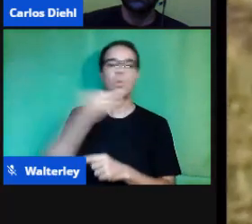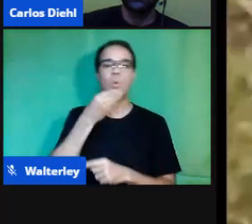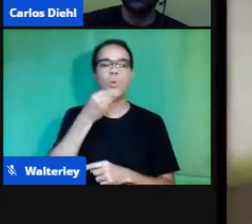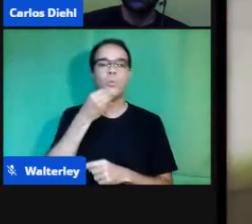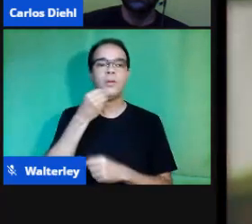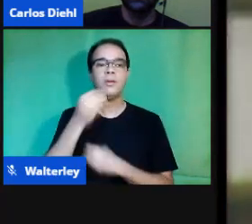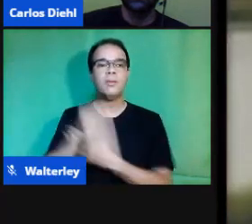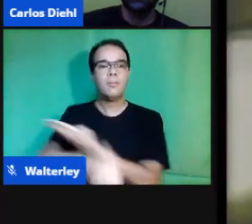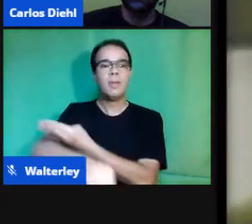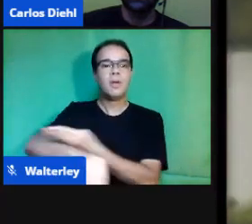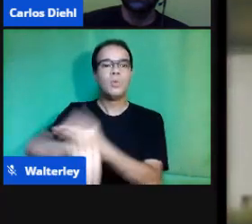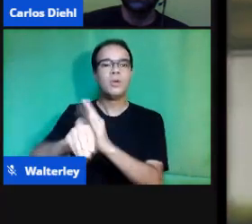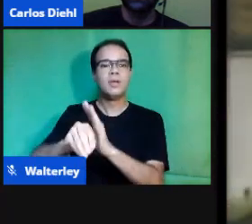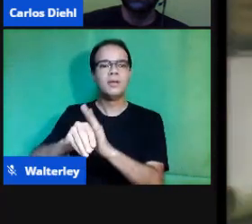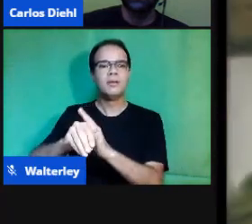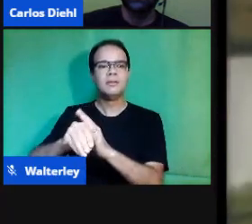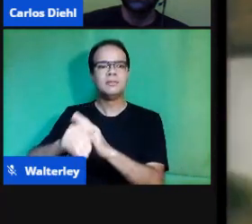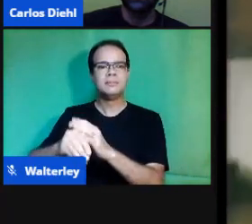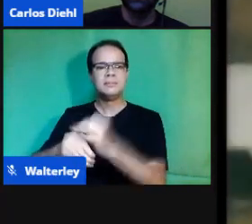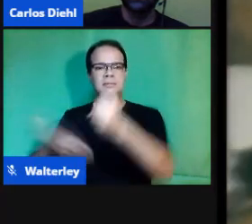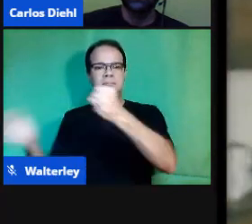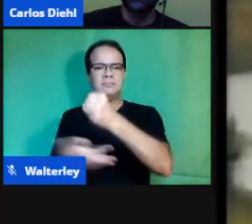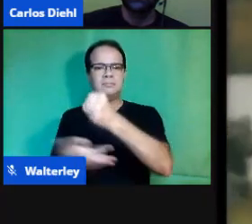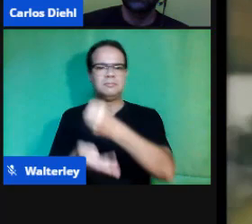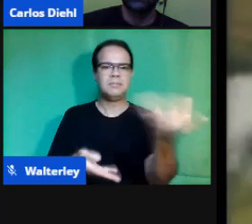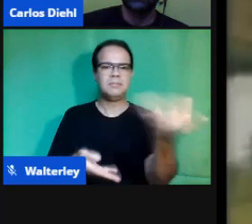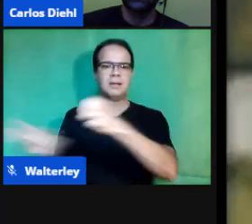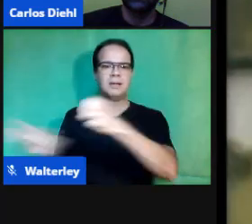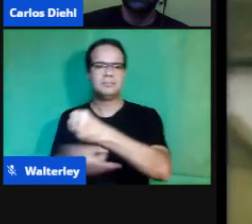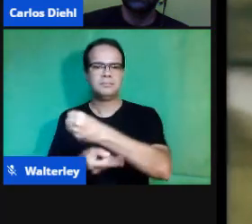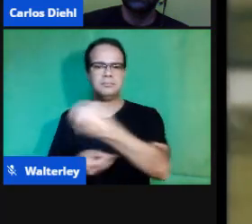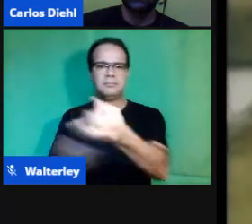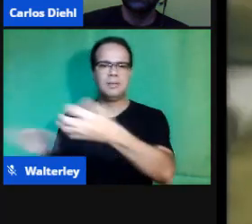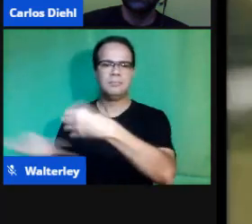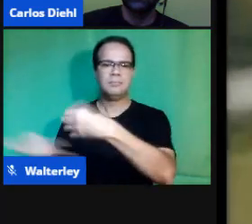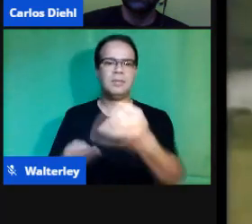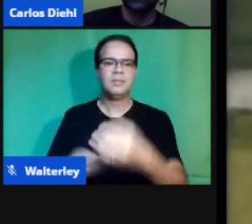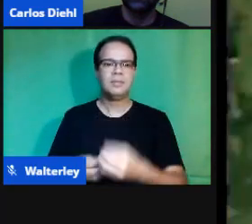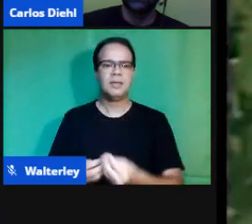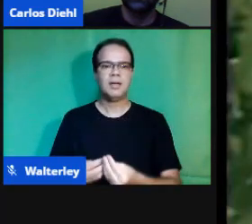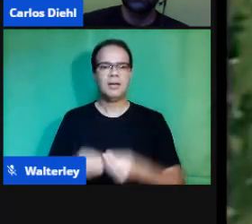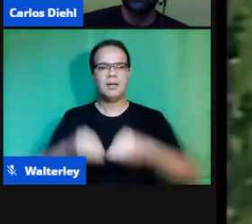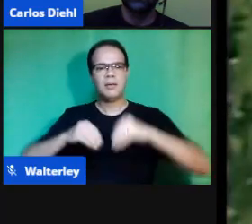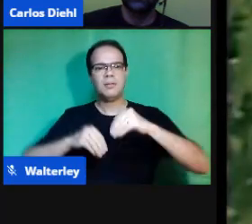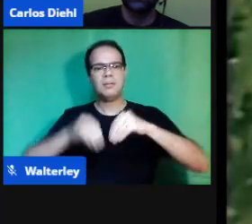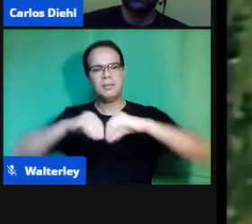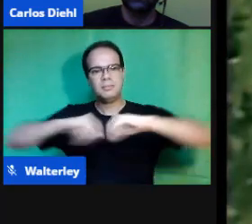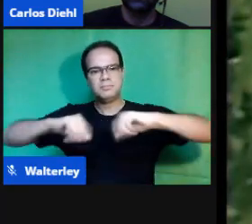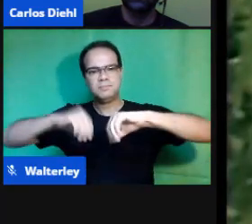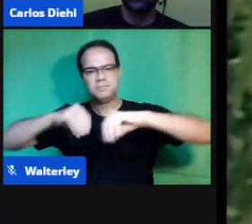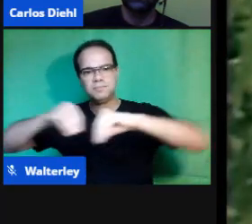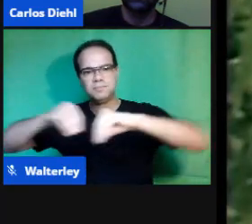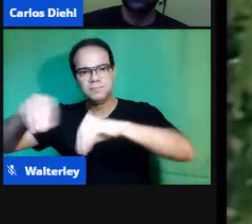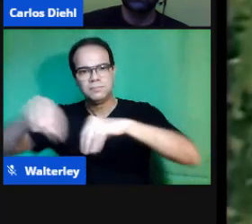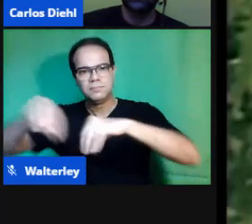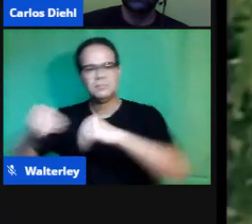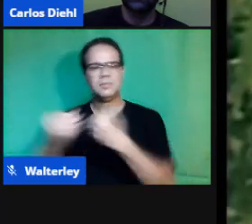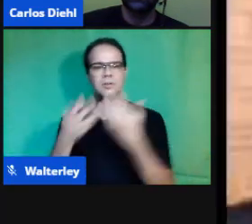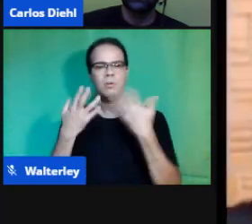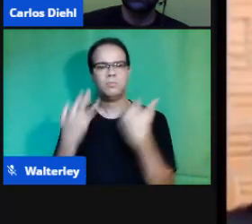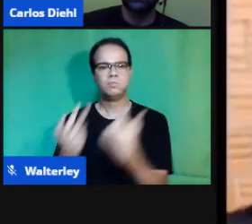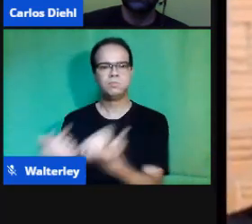terra começar a ser improdutiva, começar a querer diminuir a produtividade, ele larga aquilo ali, faz outra lavoura em outro